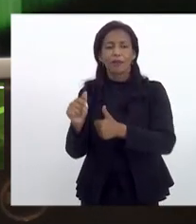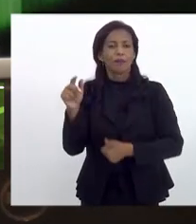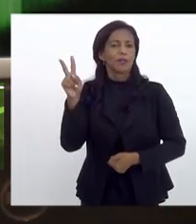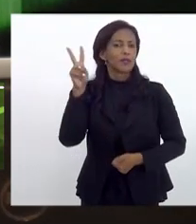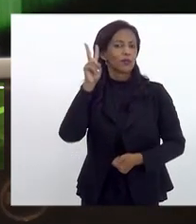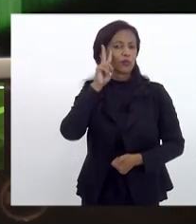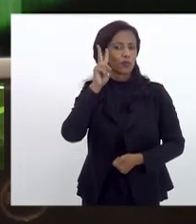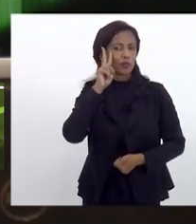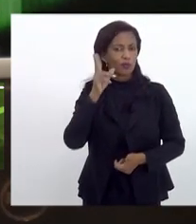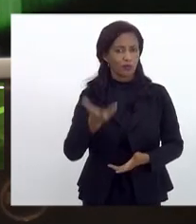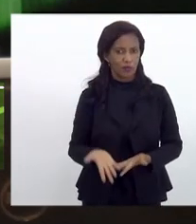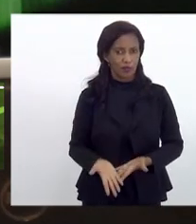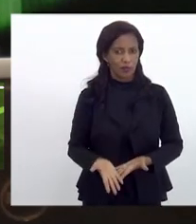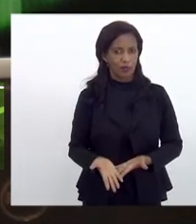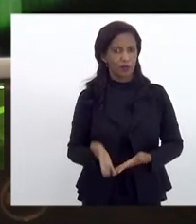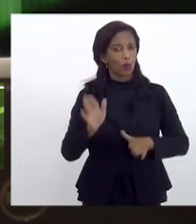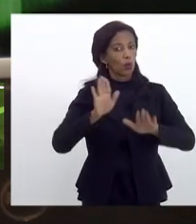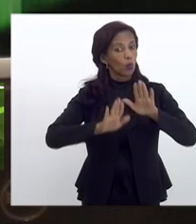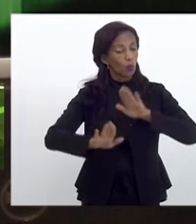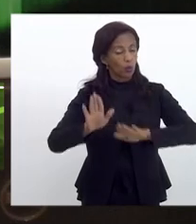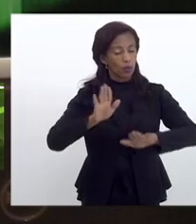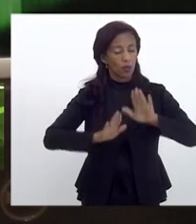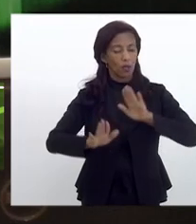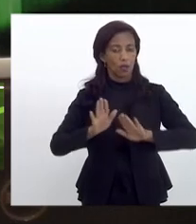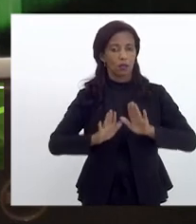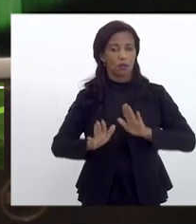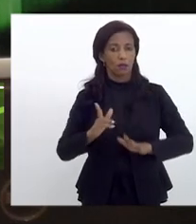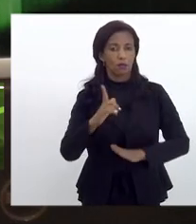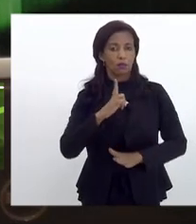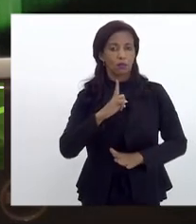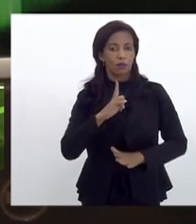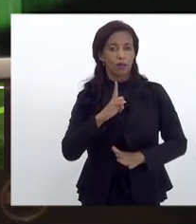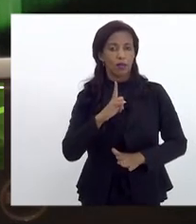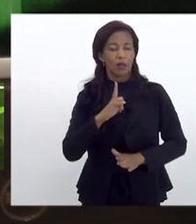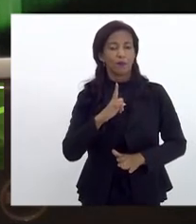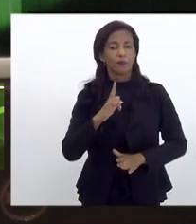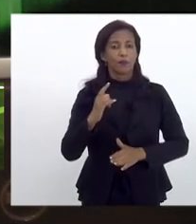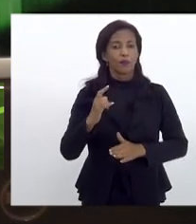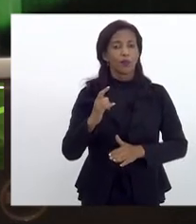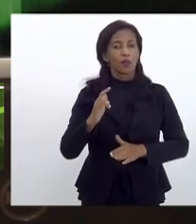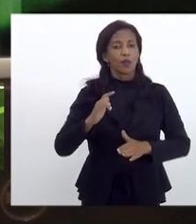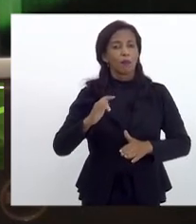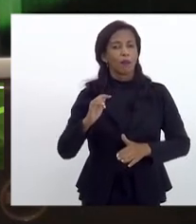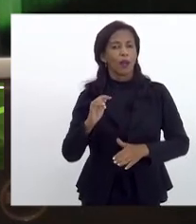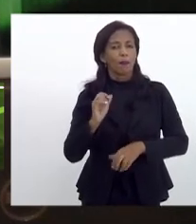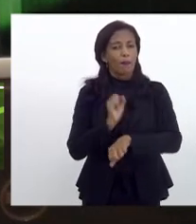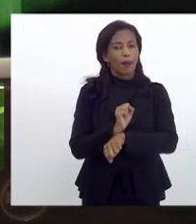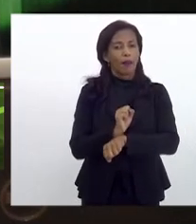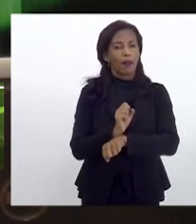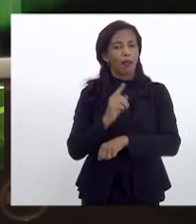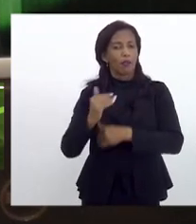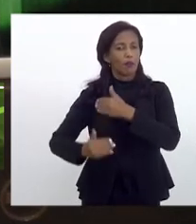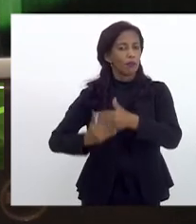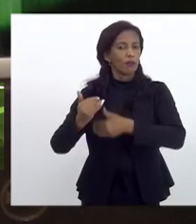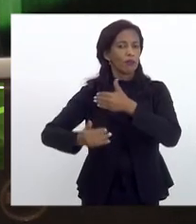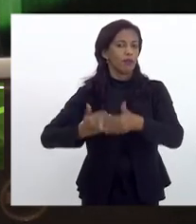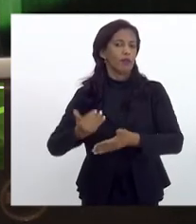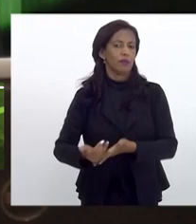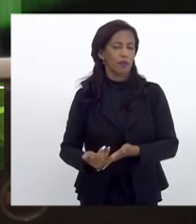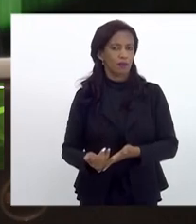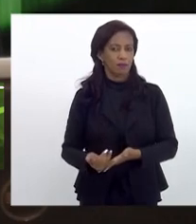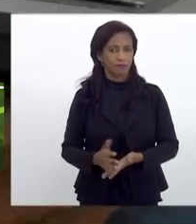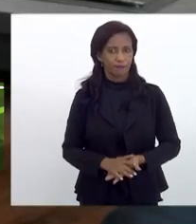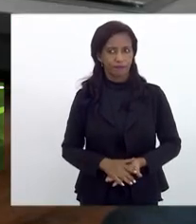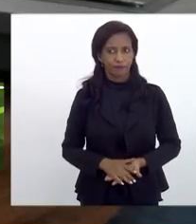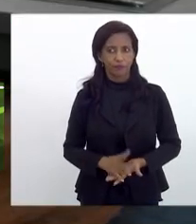Então Cuidado para a gente Não ficar com uma questão E não avançarmos Porque a gente precisa Enfrentar Eu valorizo os